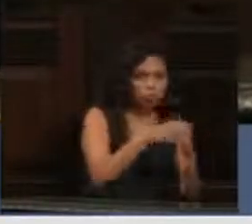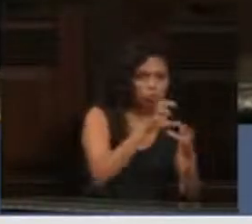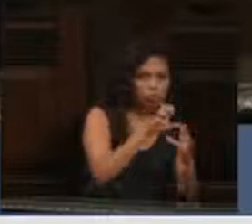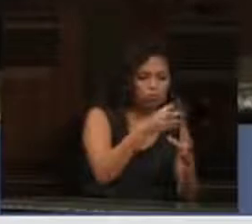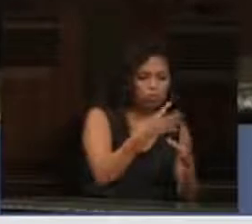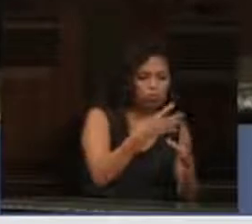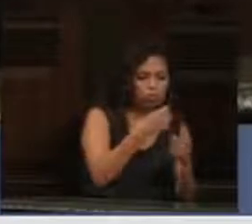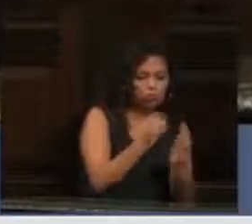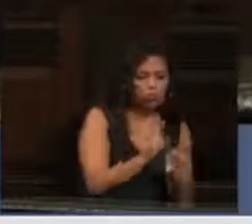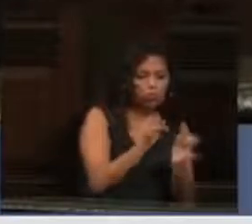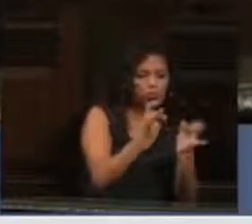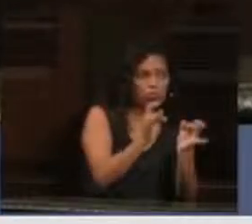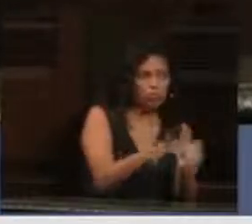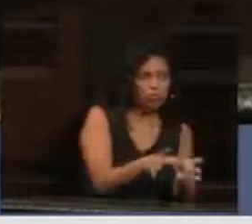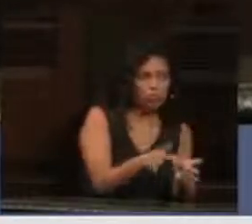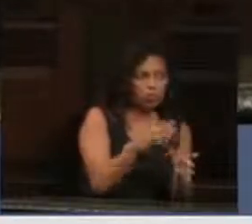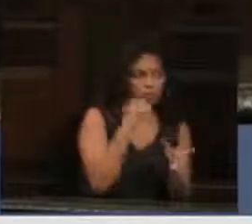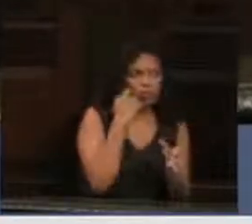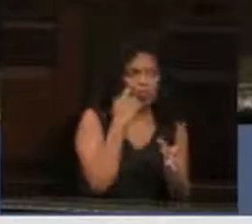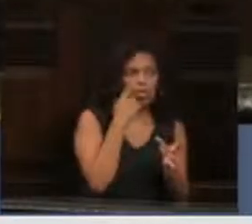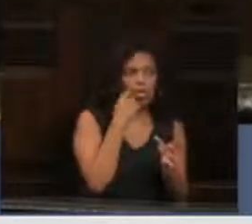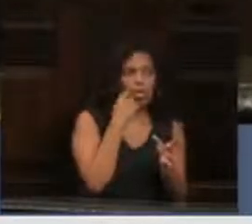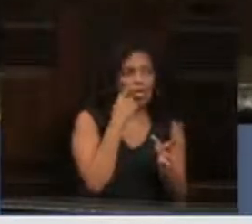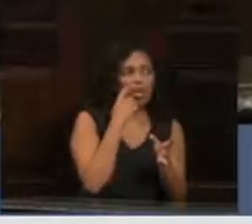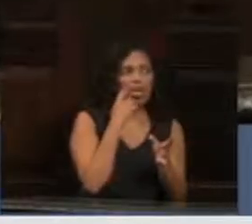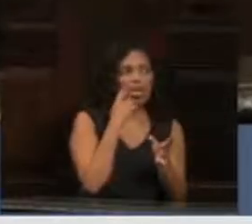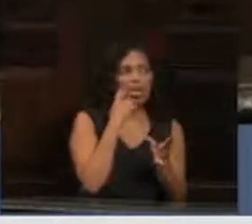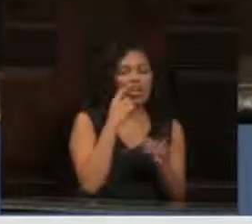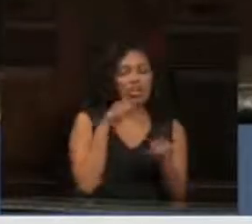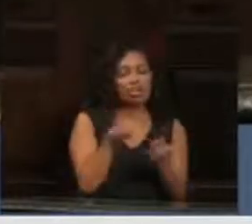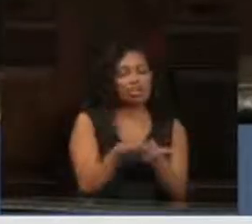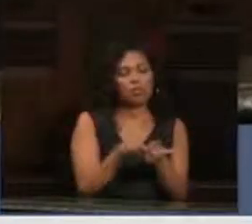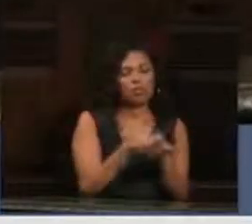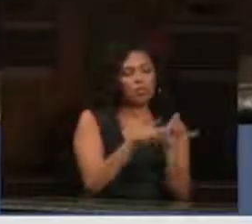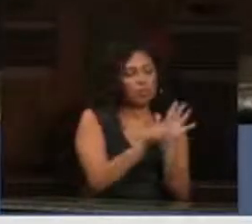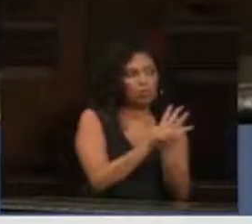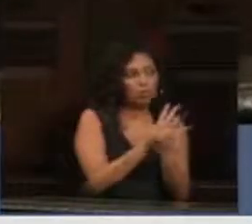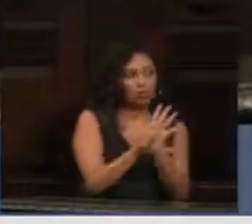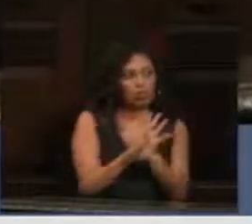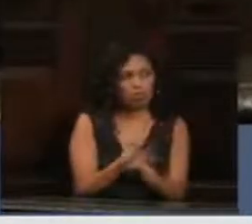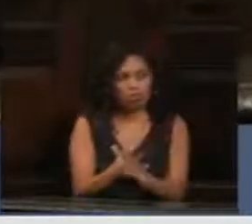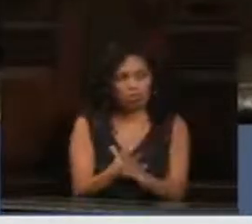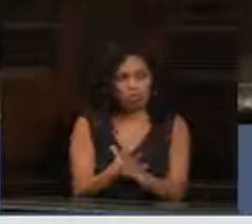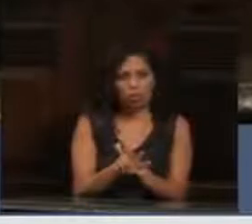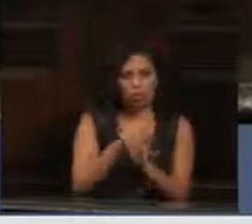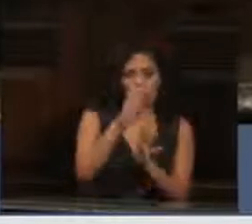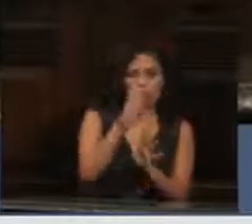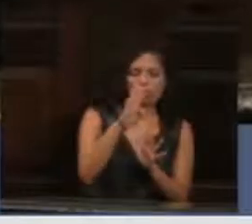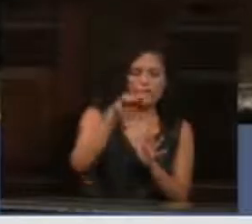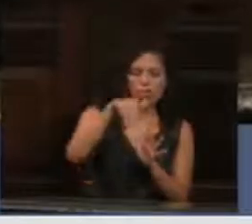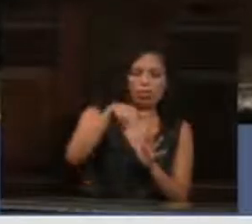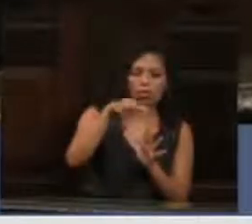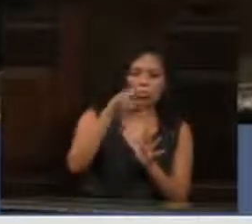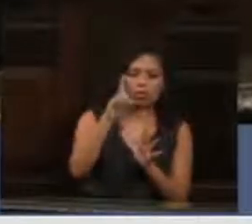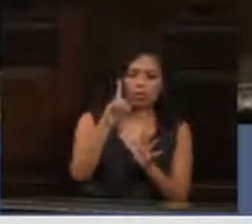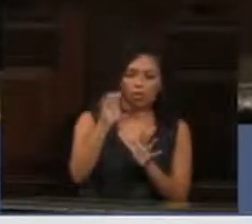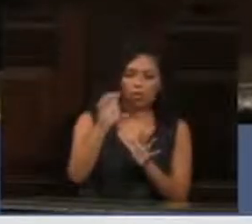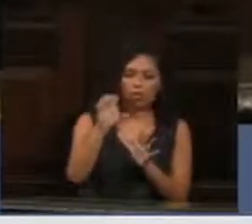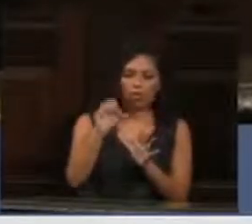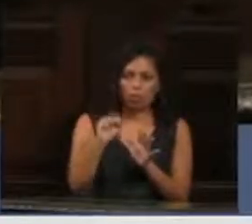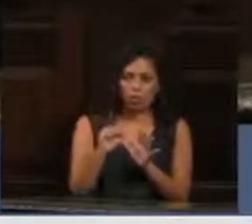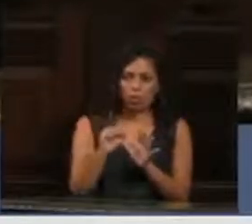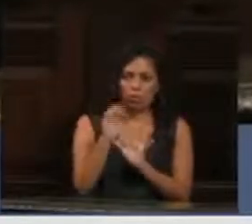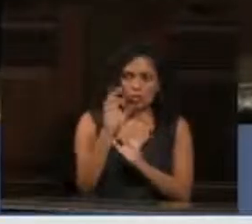com o projeto que vem sendo elaborado no âmbito do BNDES, sob o comando agora de Joaquim